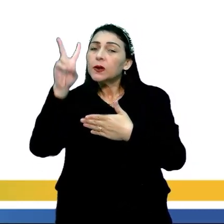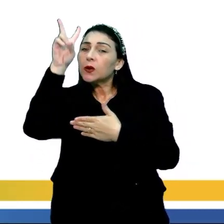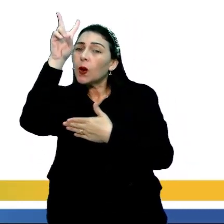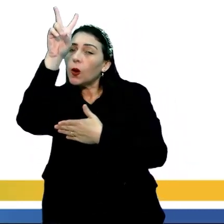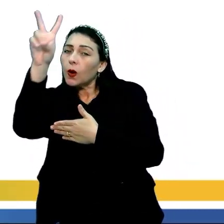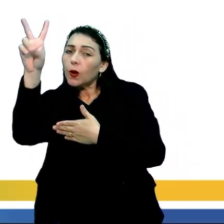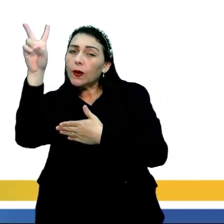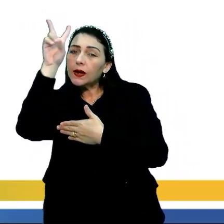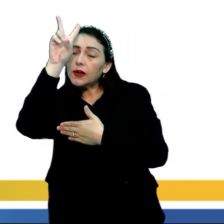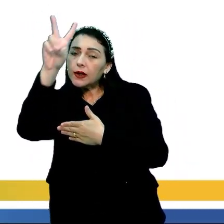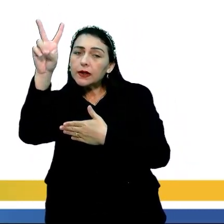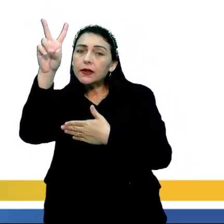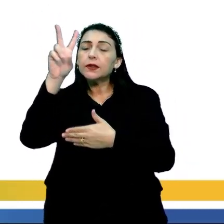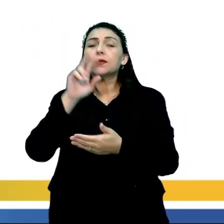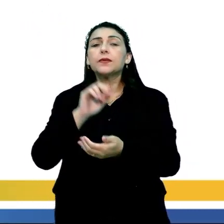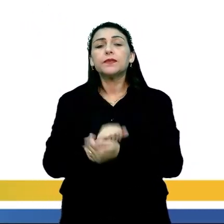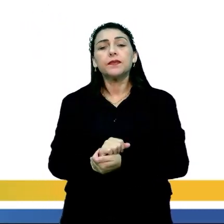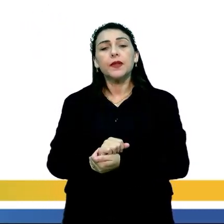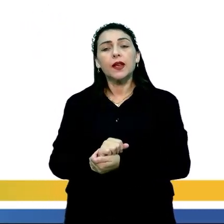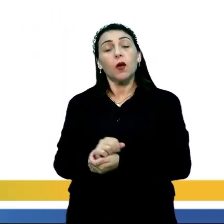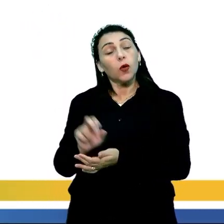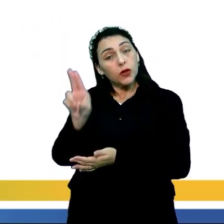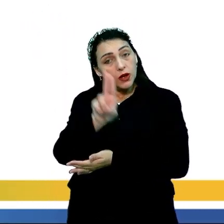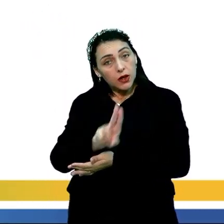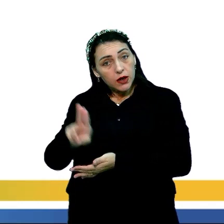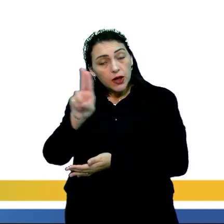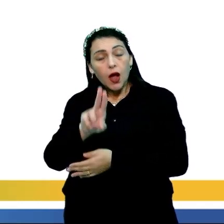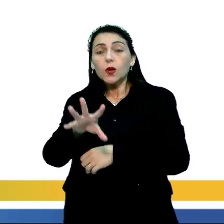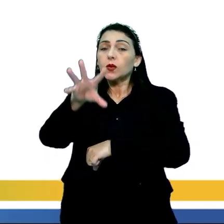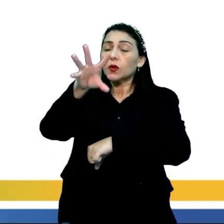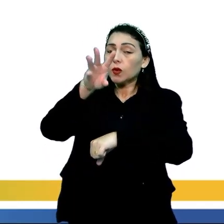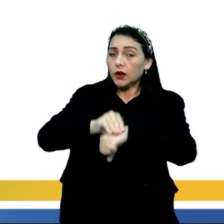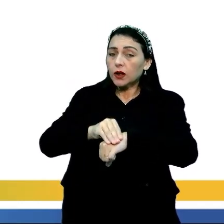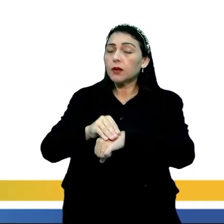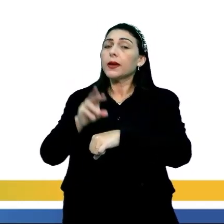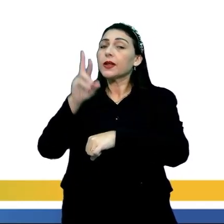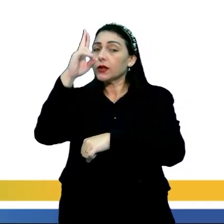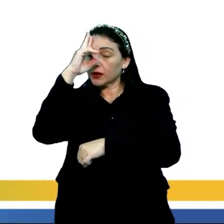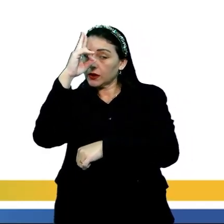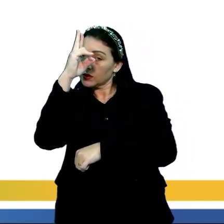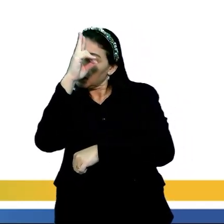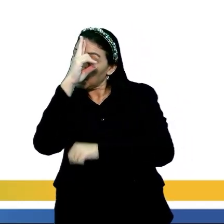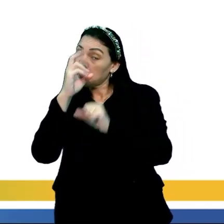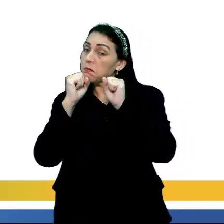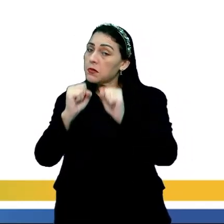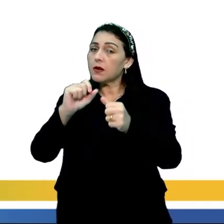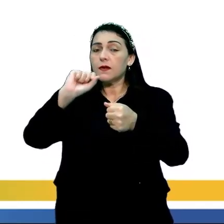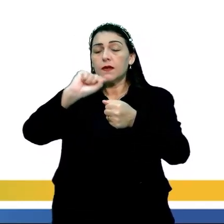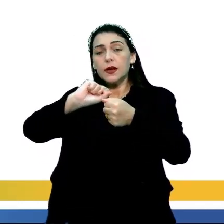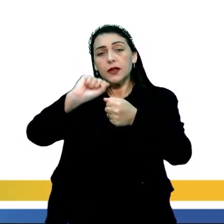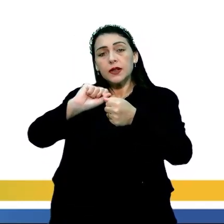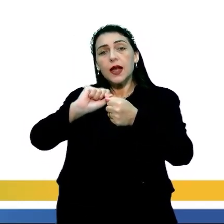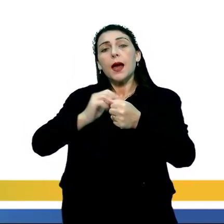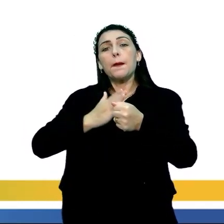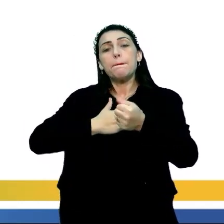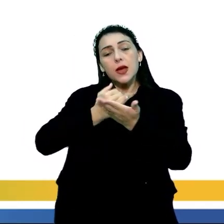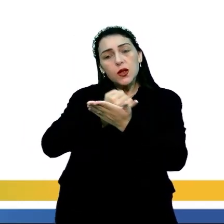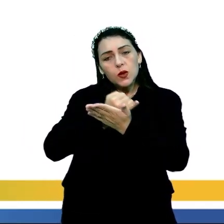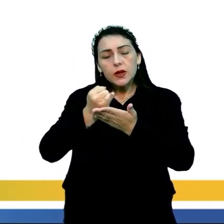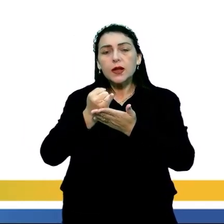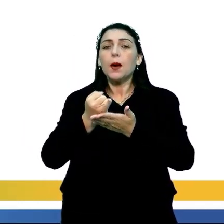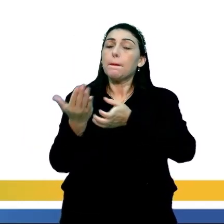alusões históricas. E aí eu vou utilizar aqueles conhecimentos de história para eu poder fazer a minha